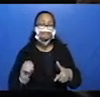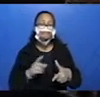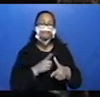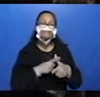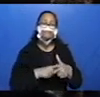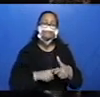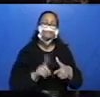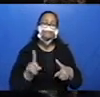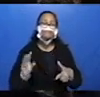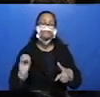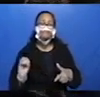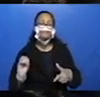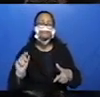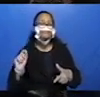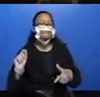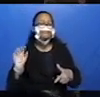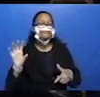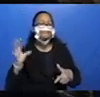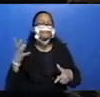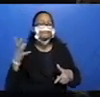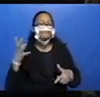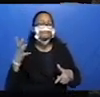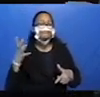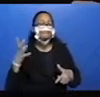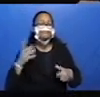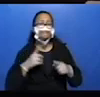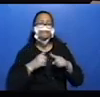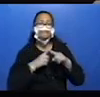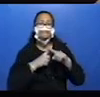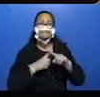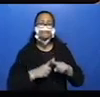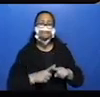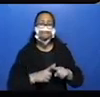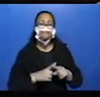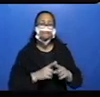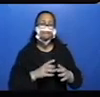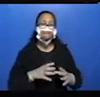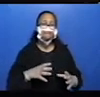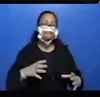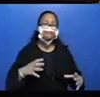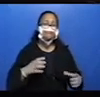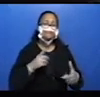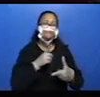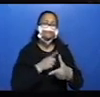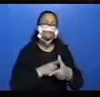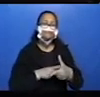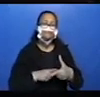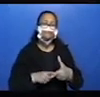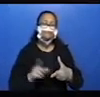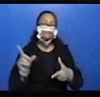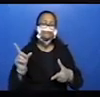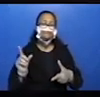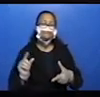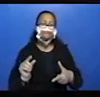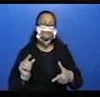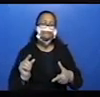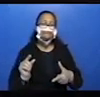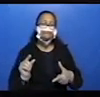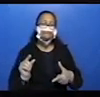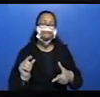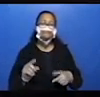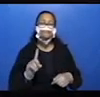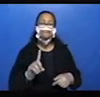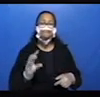Tá vendo? Multiplicação aumentava, divisão vai diminuir. 10 dividido